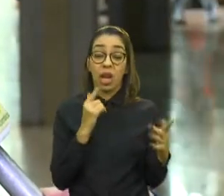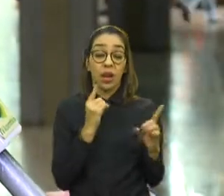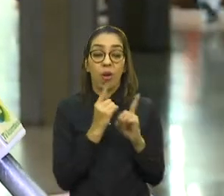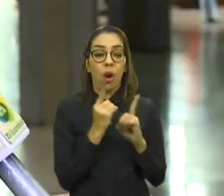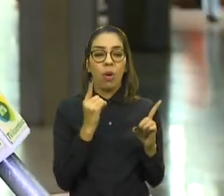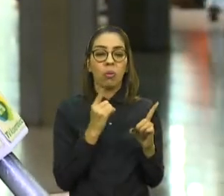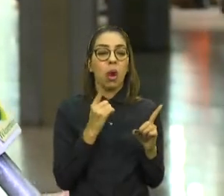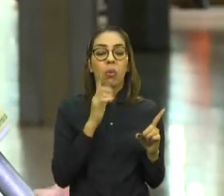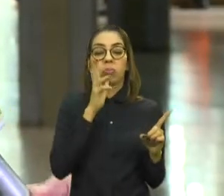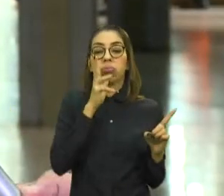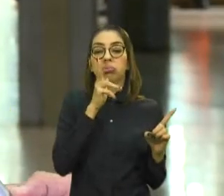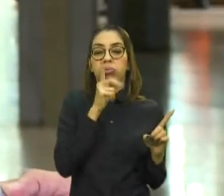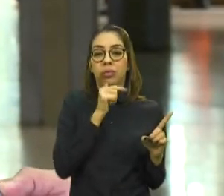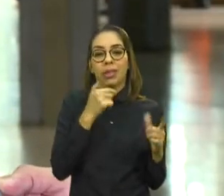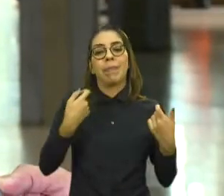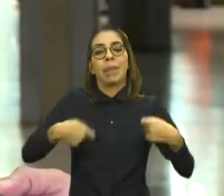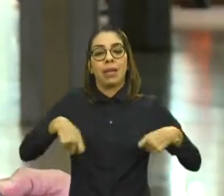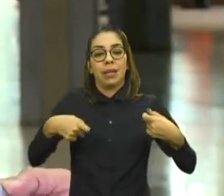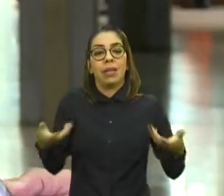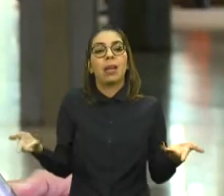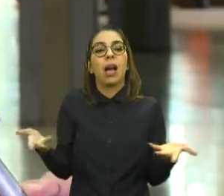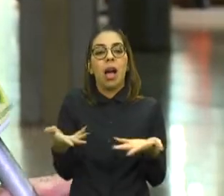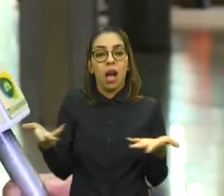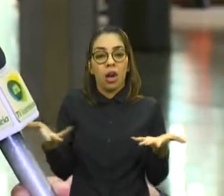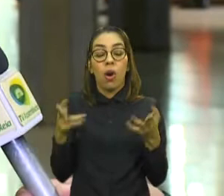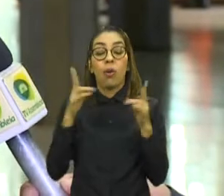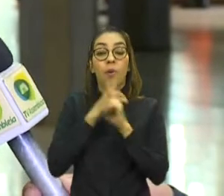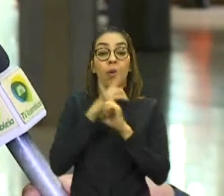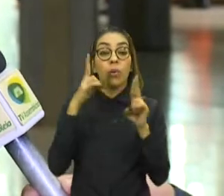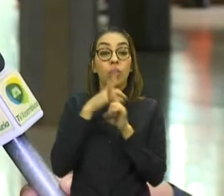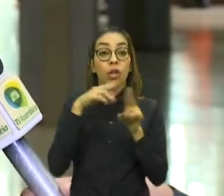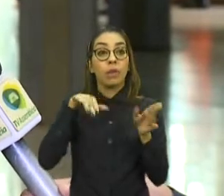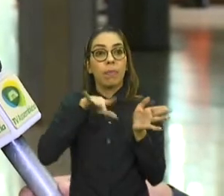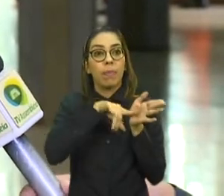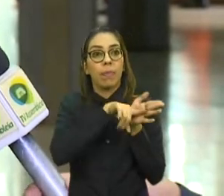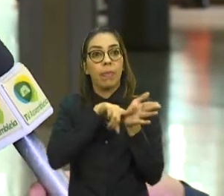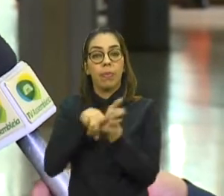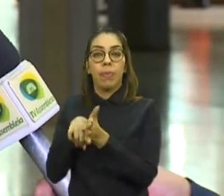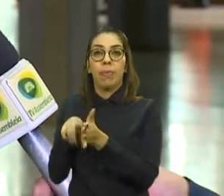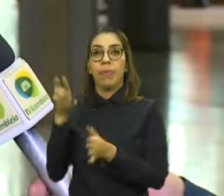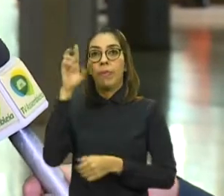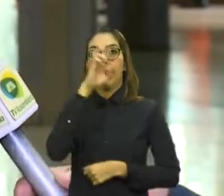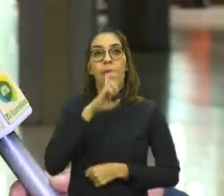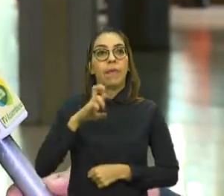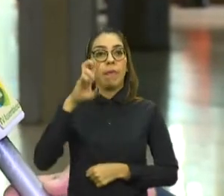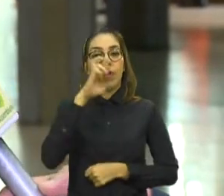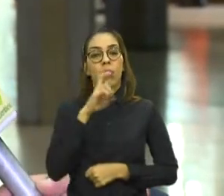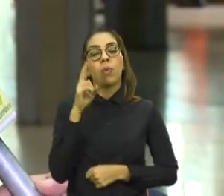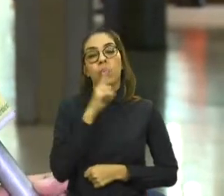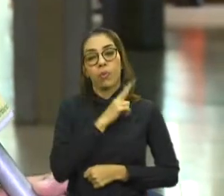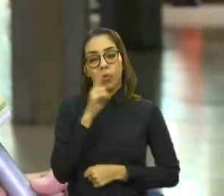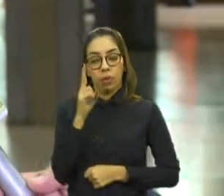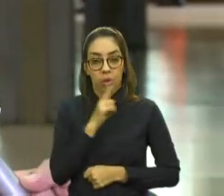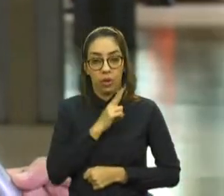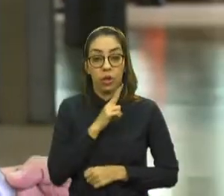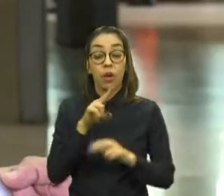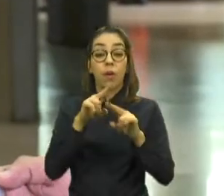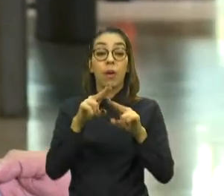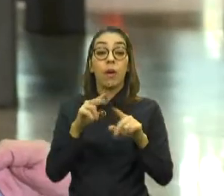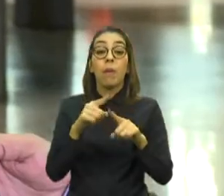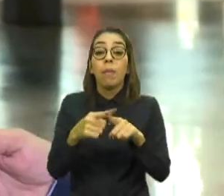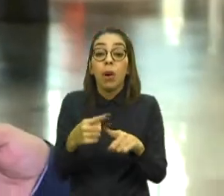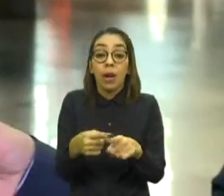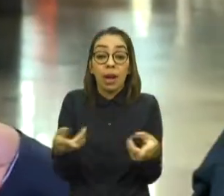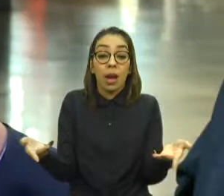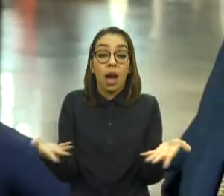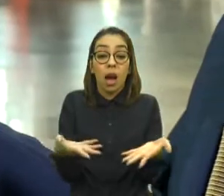autoridades para a gente fazer um monitoramento mais ativo, mais em tempo real, dessa questão, porque esse surto aconteceu ao